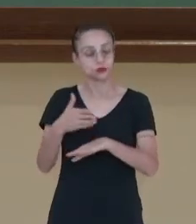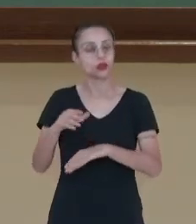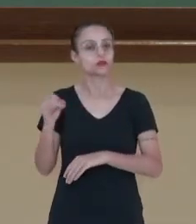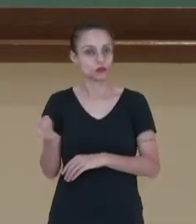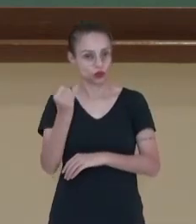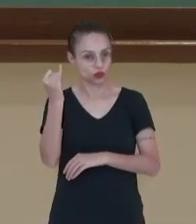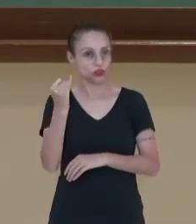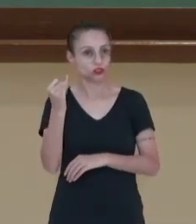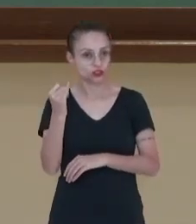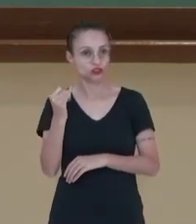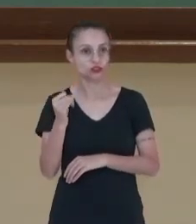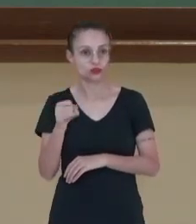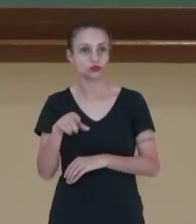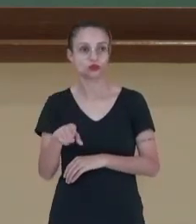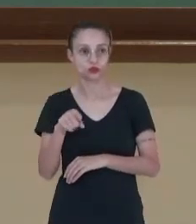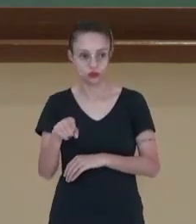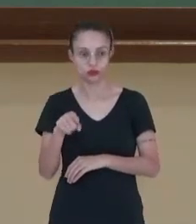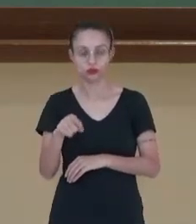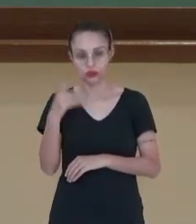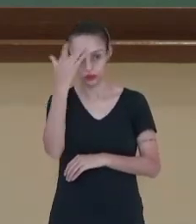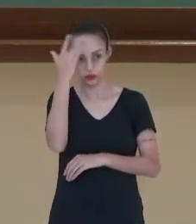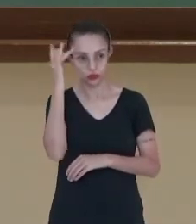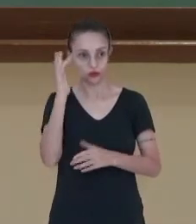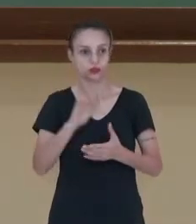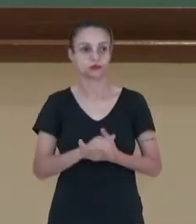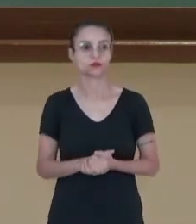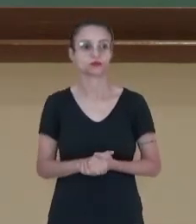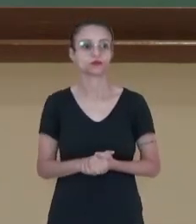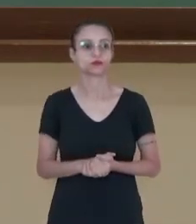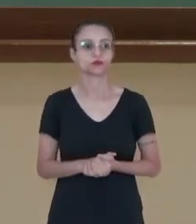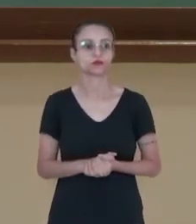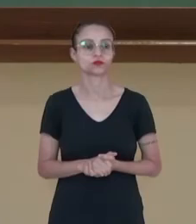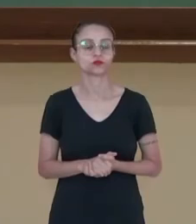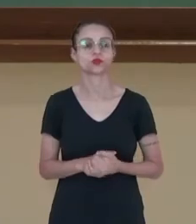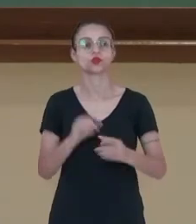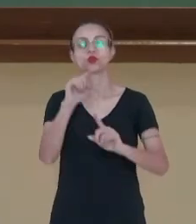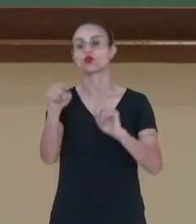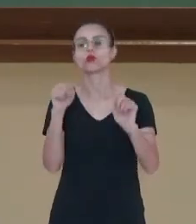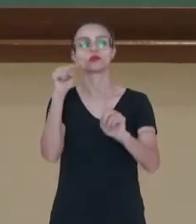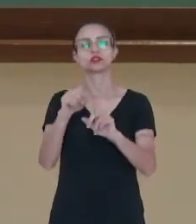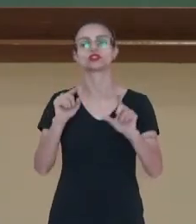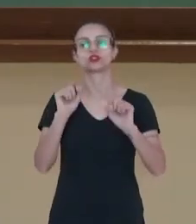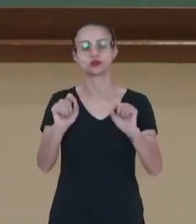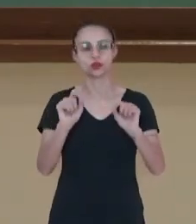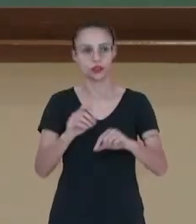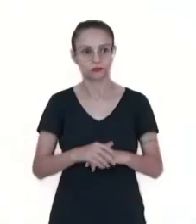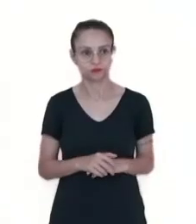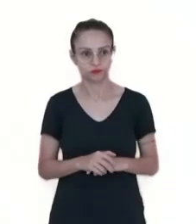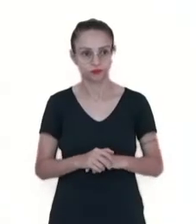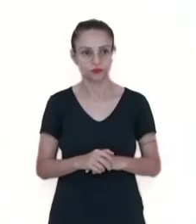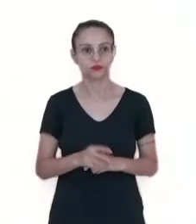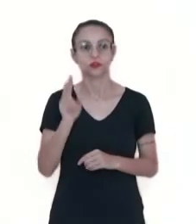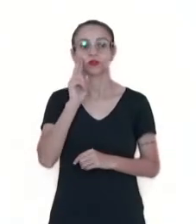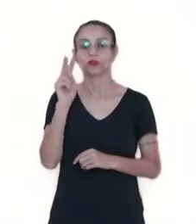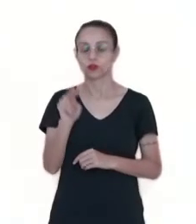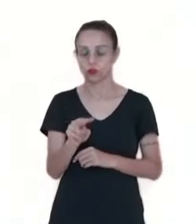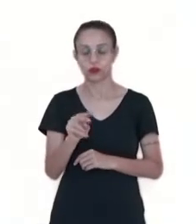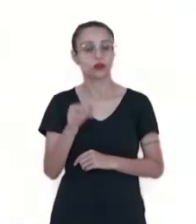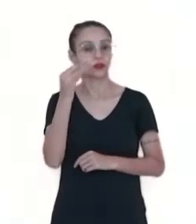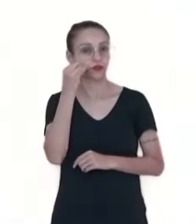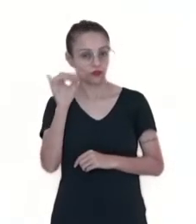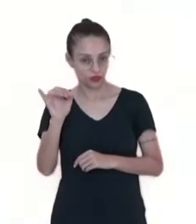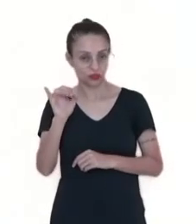importante para a vida laboral das pessoas. Quais são os objetivos dessa ginástica? Estão envolvidos na prevenção de